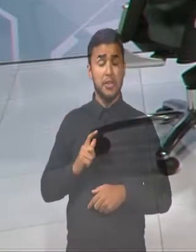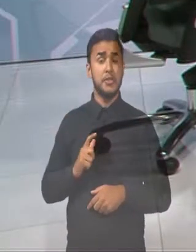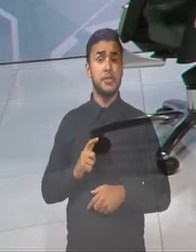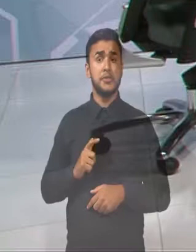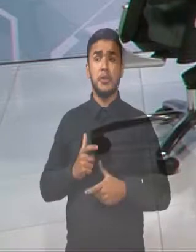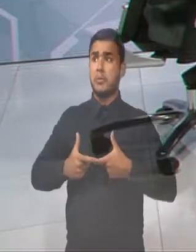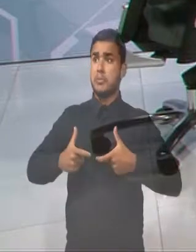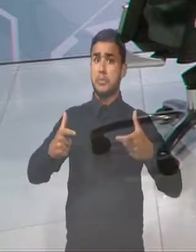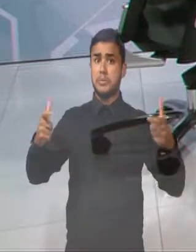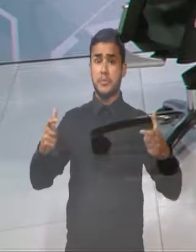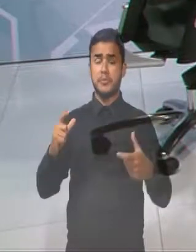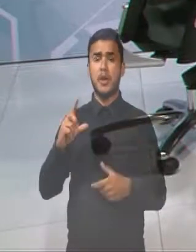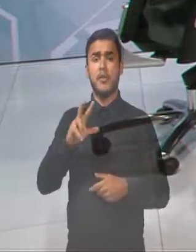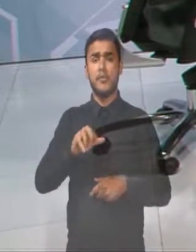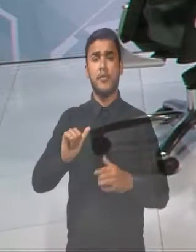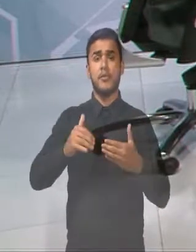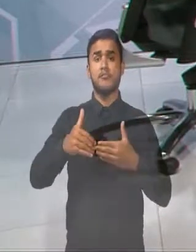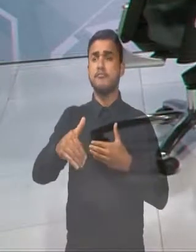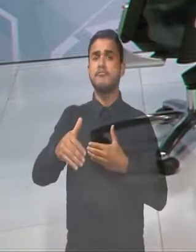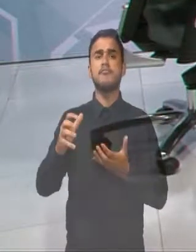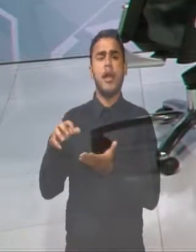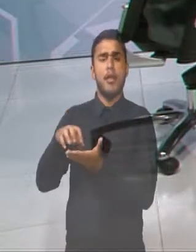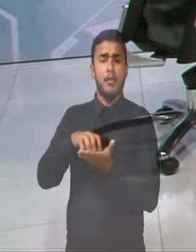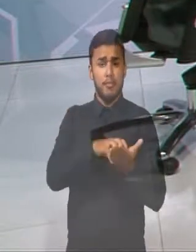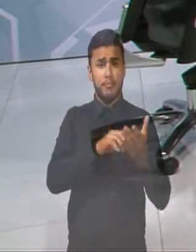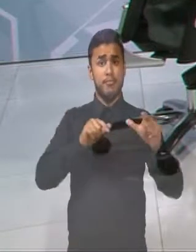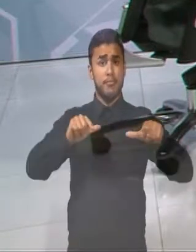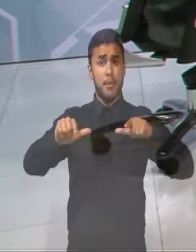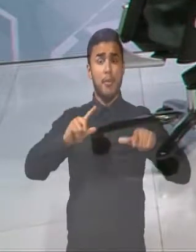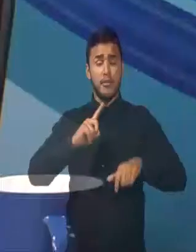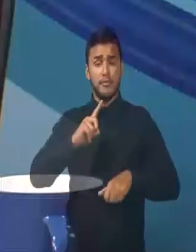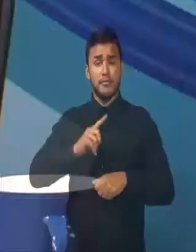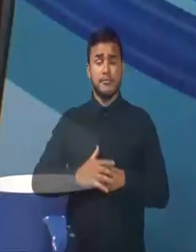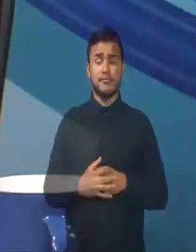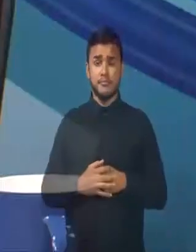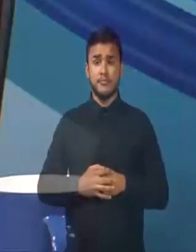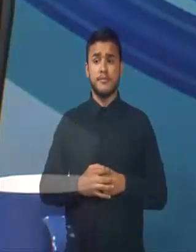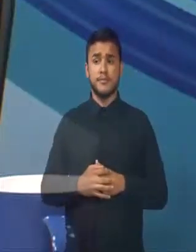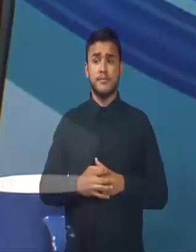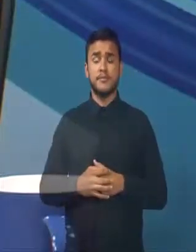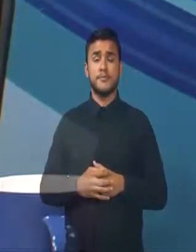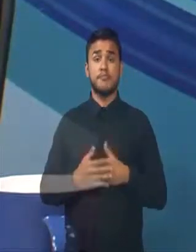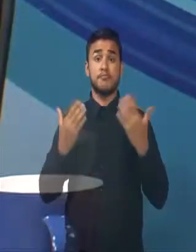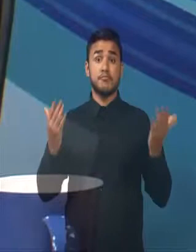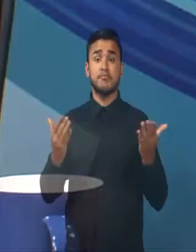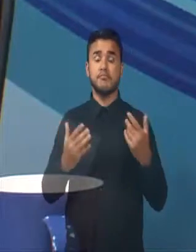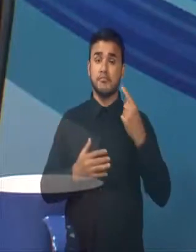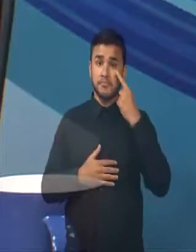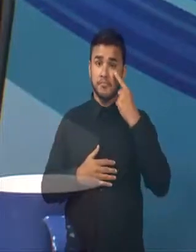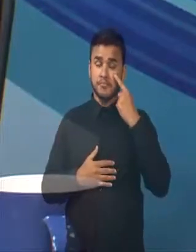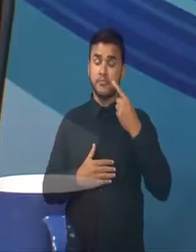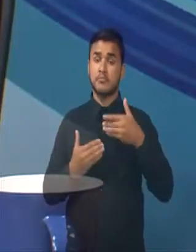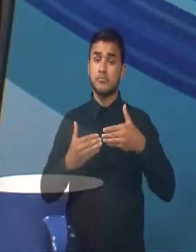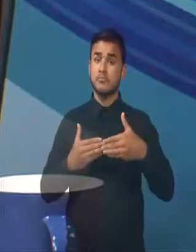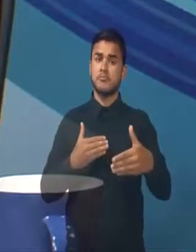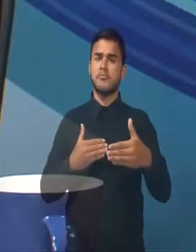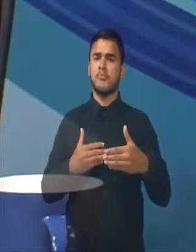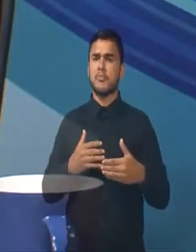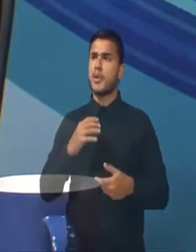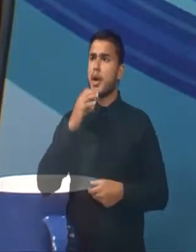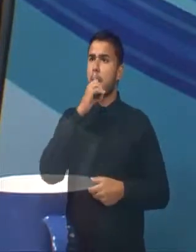e espera-se que ainda gerem, emprego ou renda. Mas, mesmo quando elas não eram